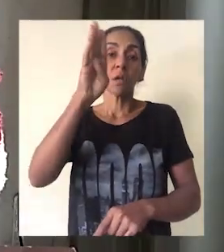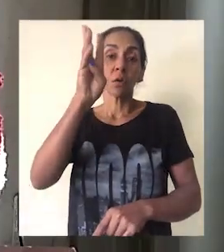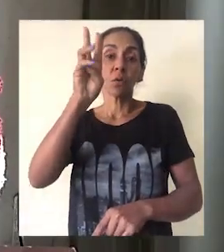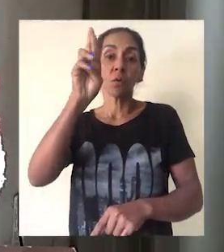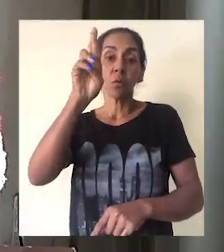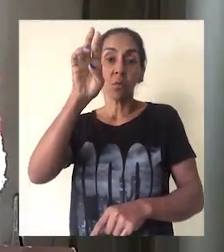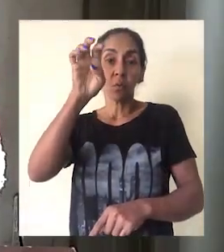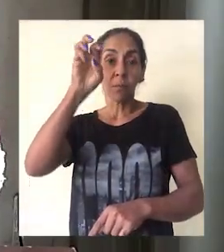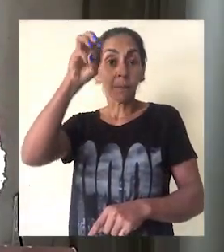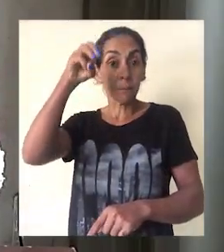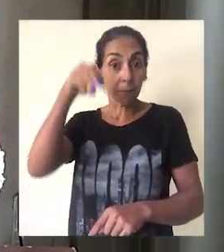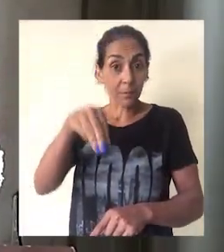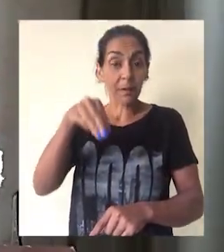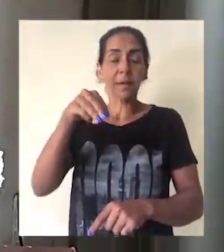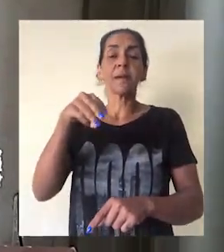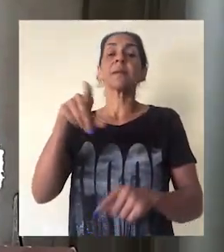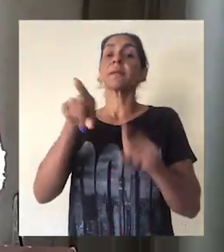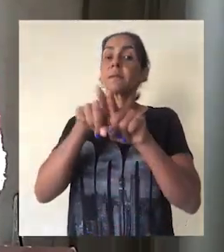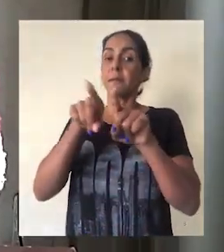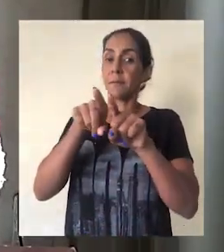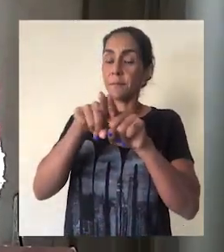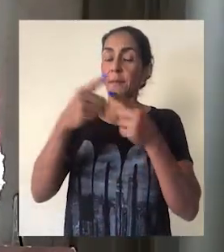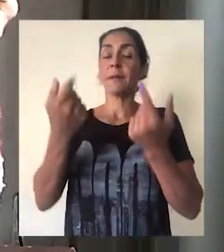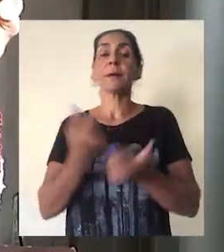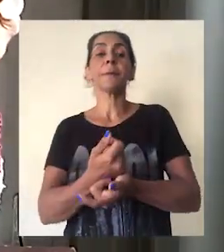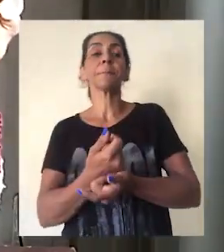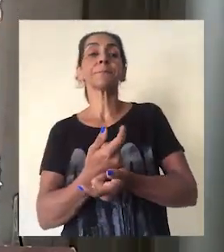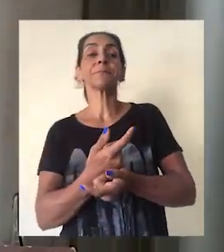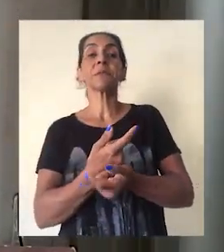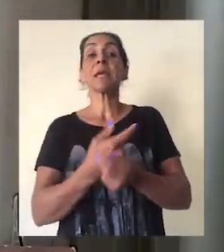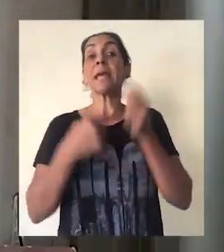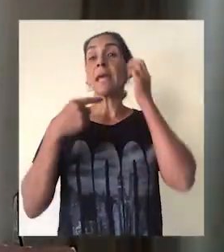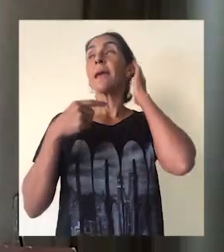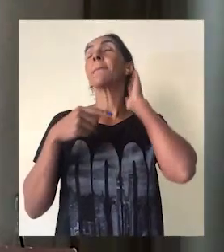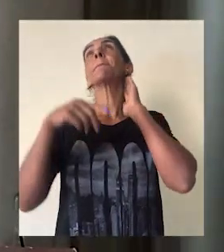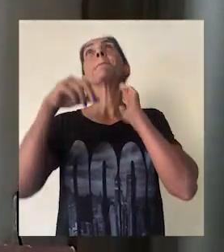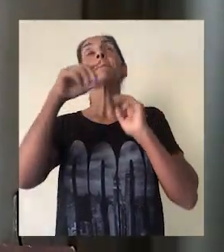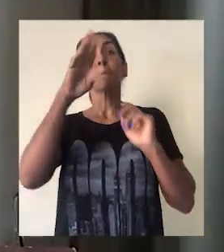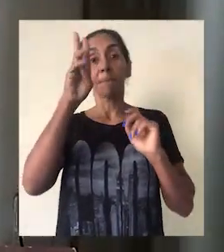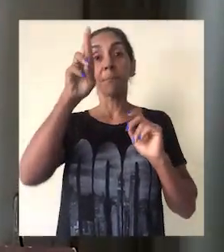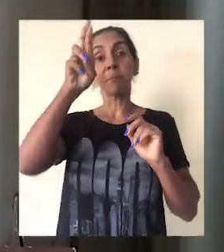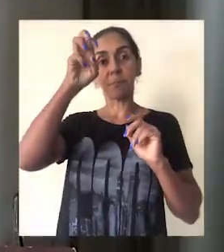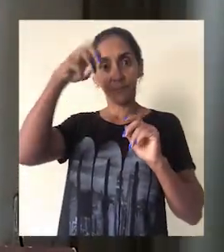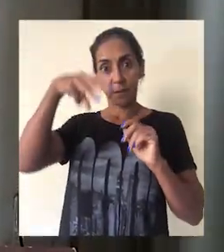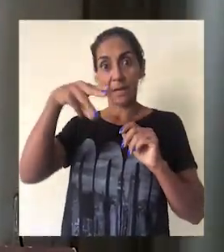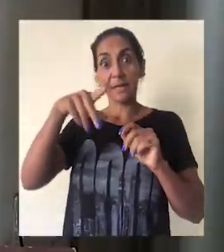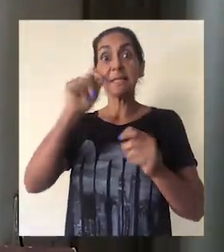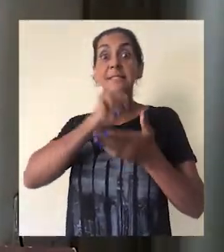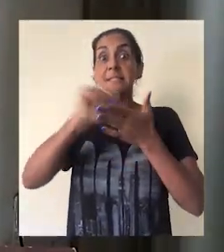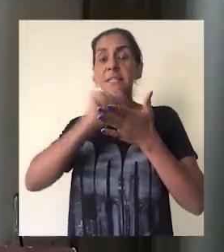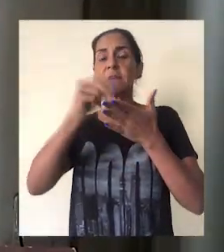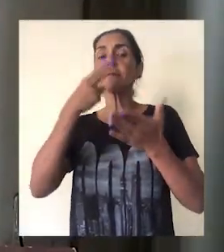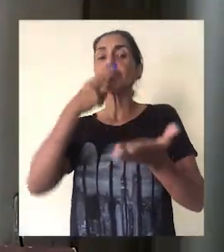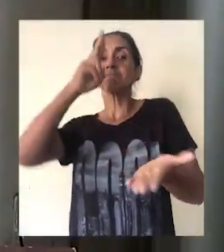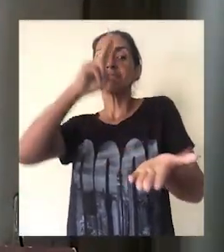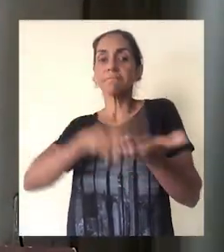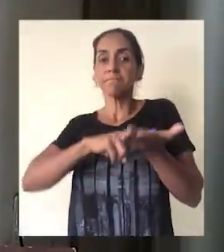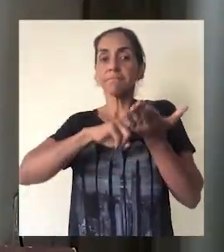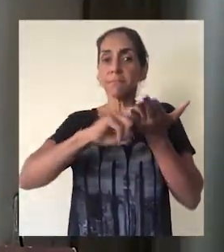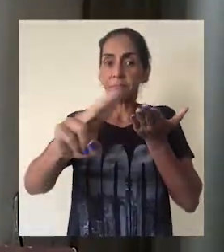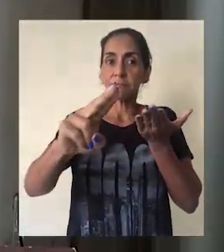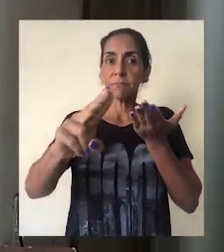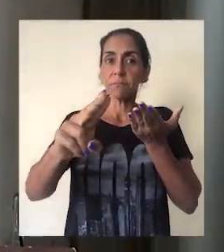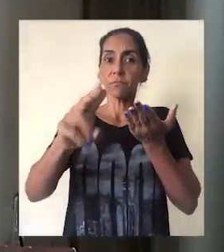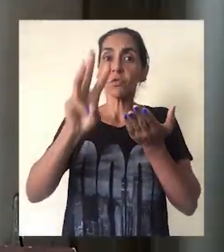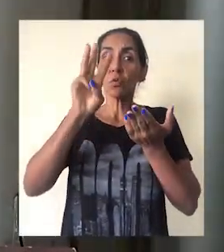E aí tem cartas escritas por Bram Stoker para algumas pessoas importantes da época, como aqui uma carta de Bram Stoker para William